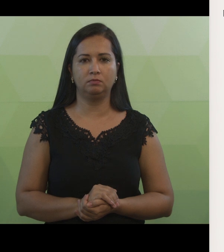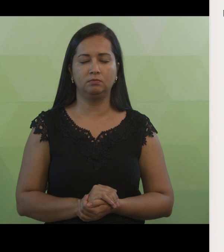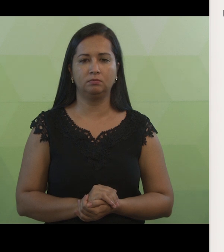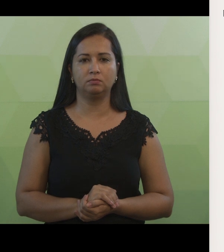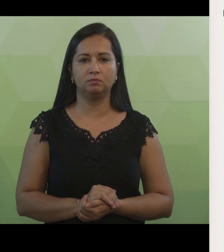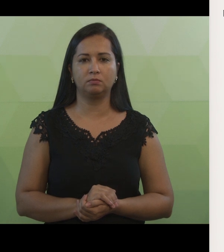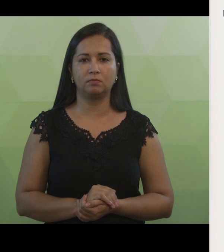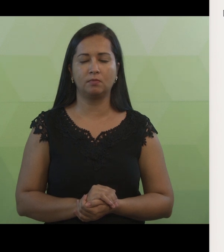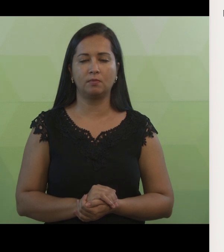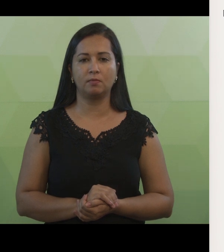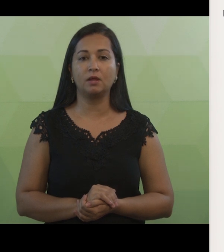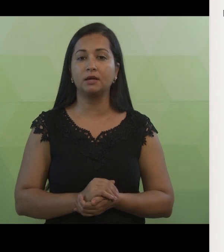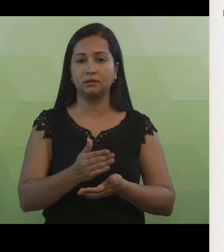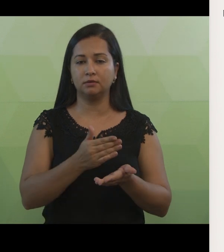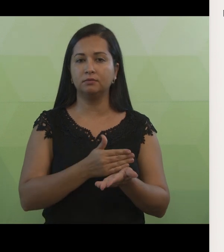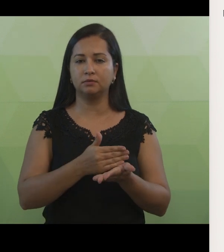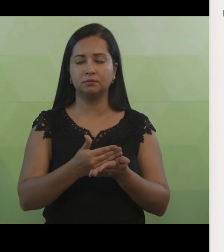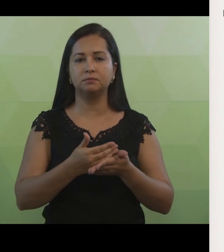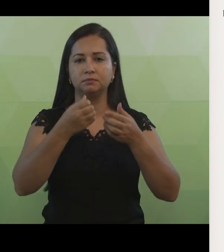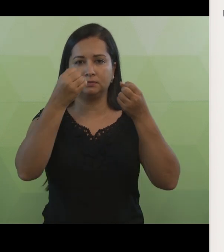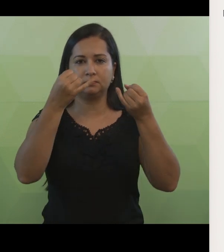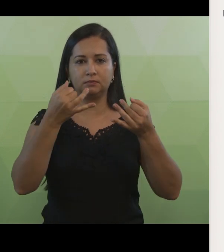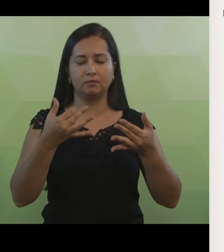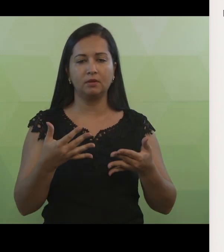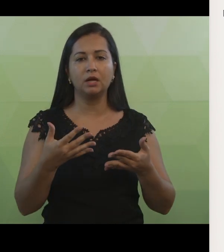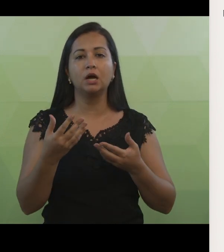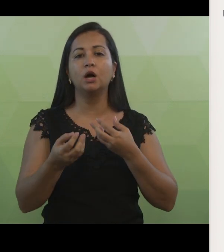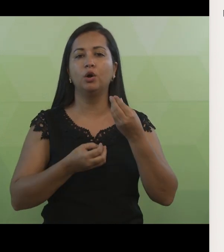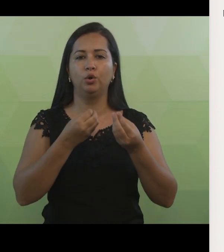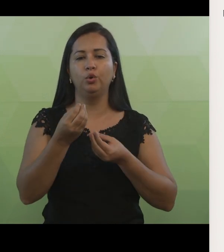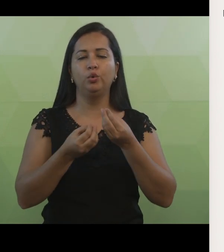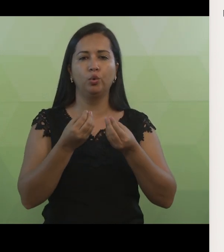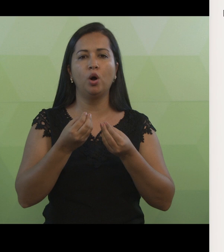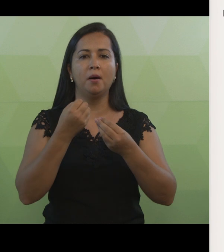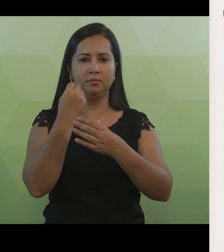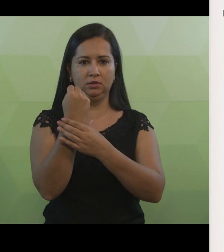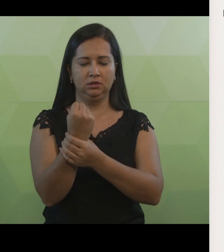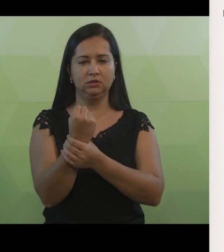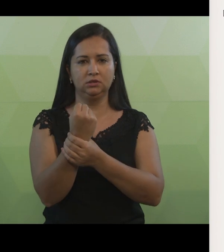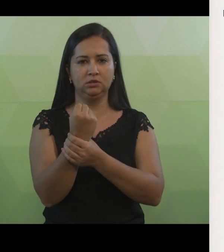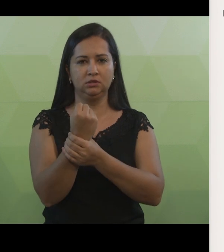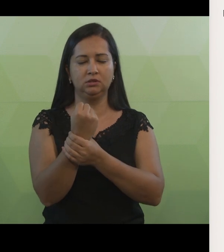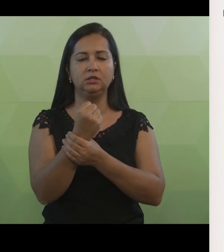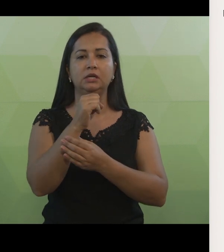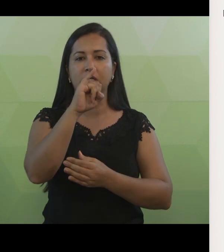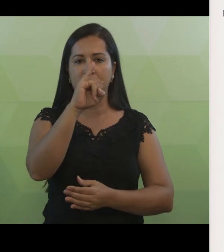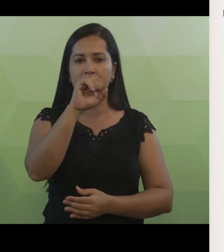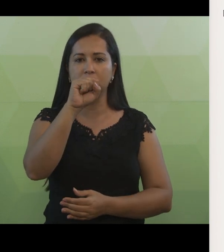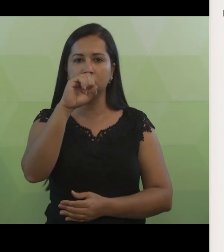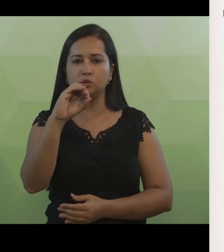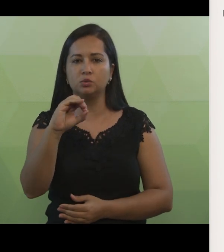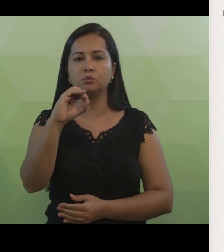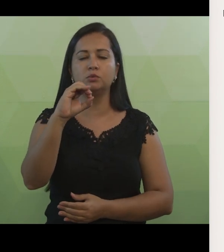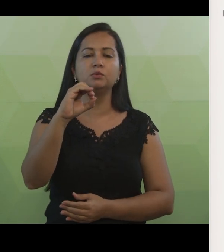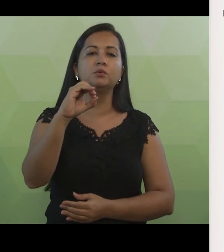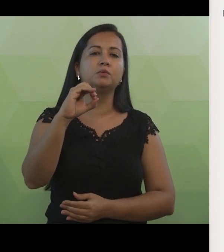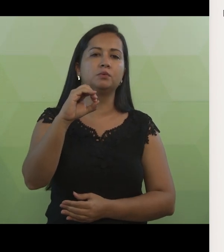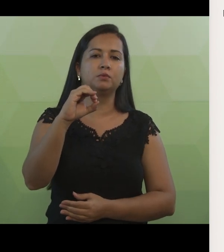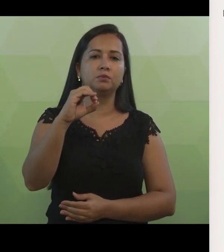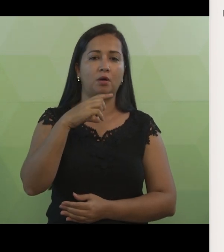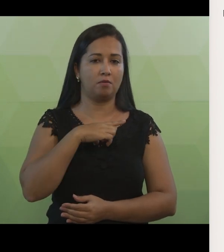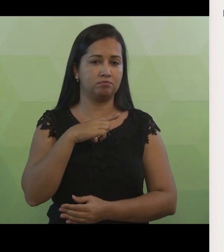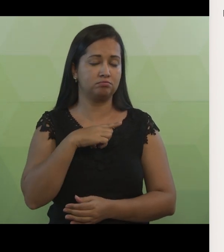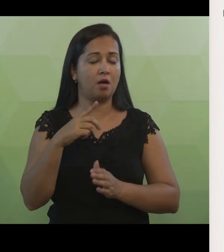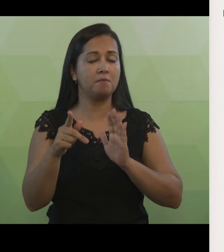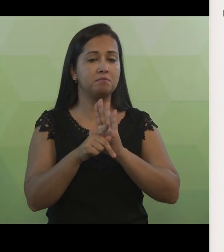Vamos explicar inicialmente as características de uma aplicação segura, sob a luz da norma ISO/IEC 15408